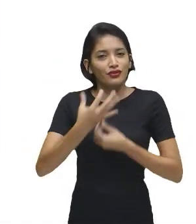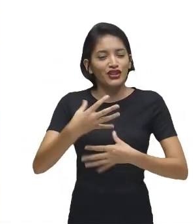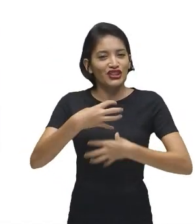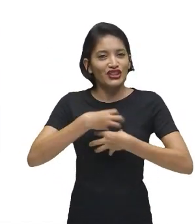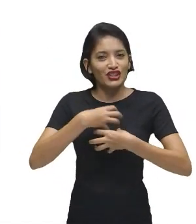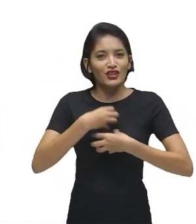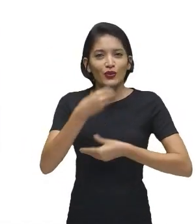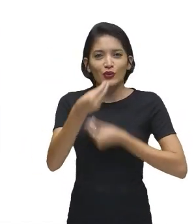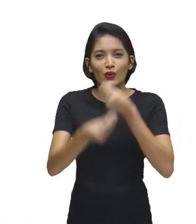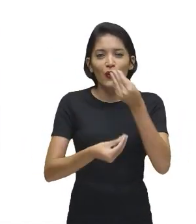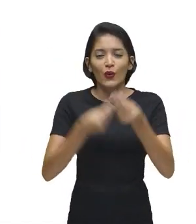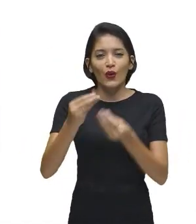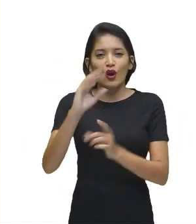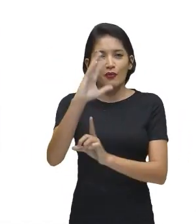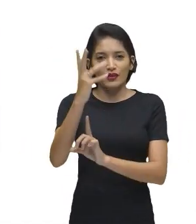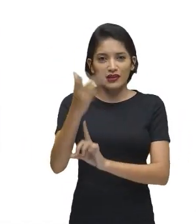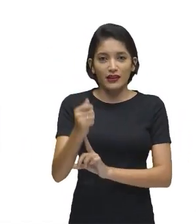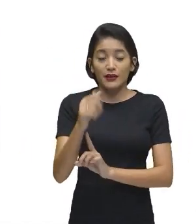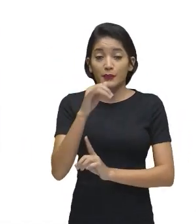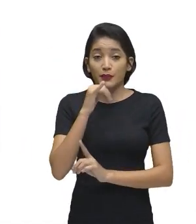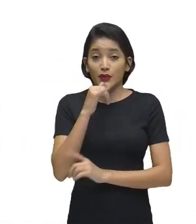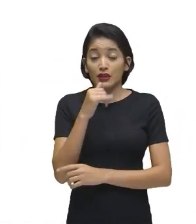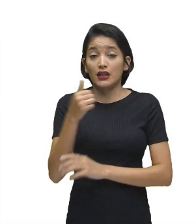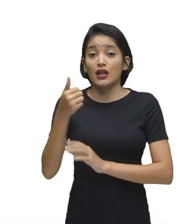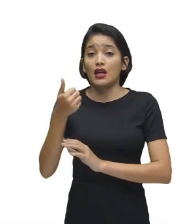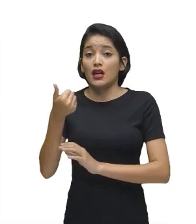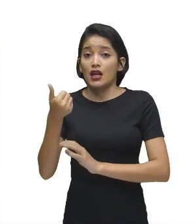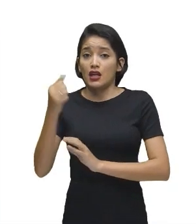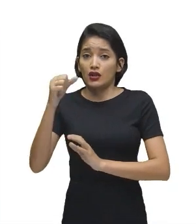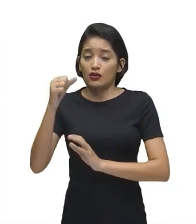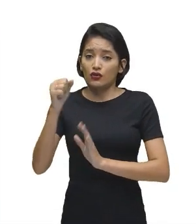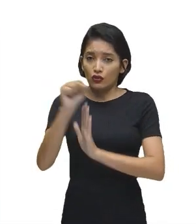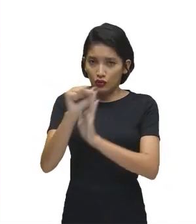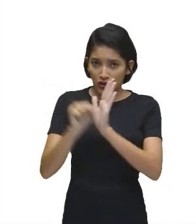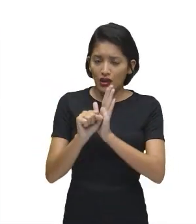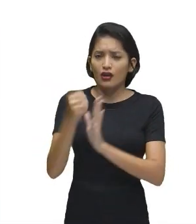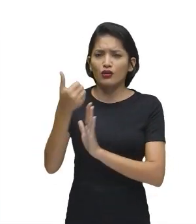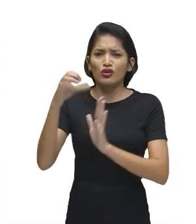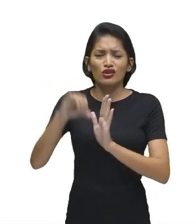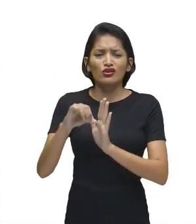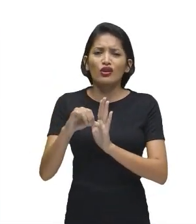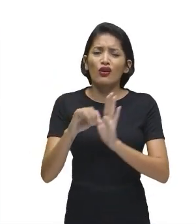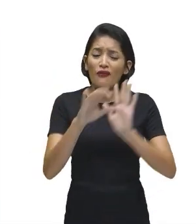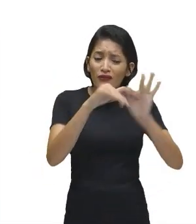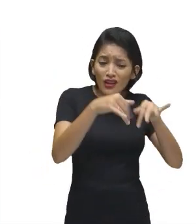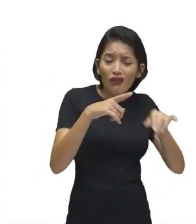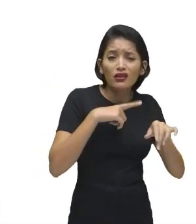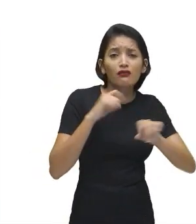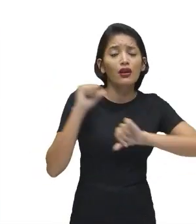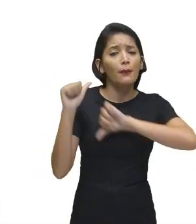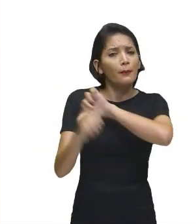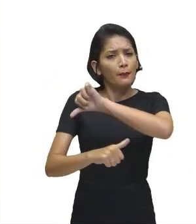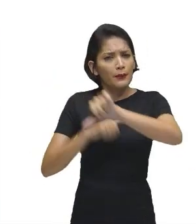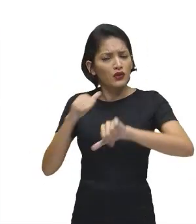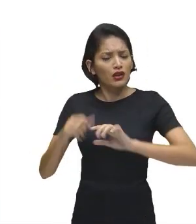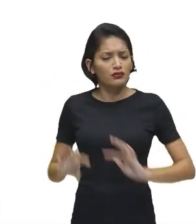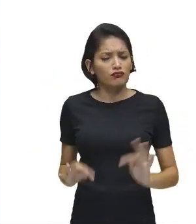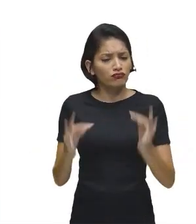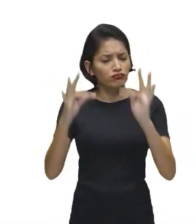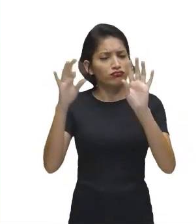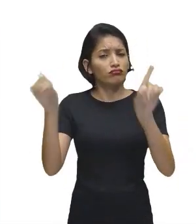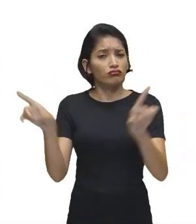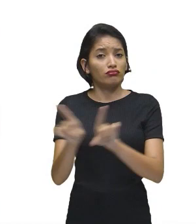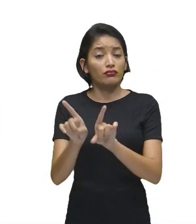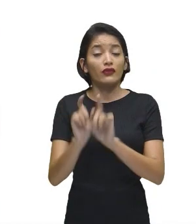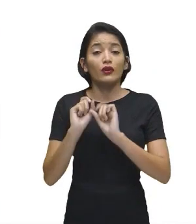através da arte. Ou seja, no século XIX, no final, houve várias mudanças, né, tecnológicas, houve o